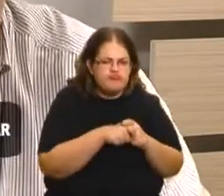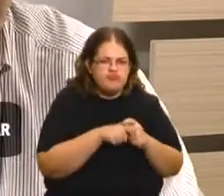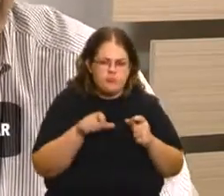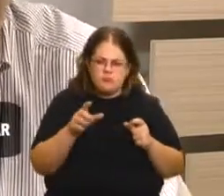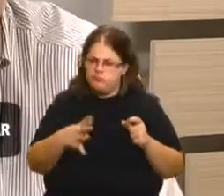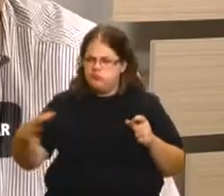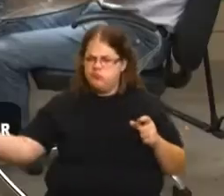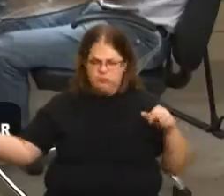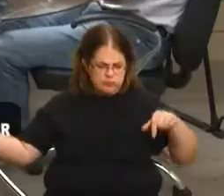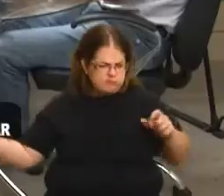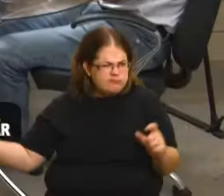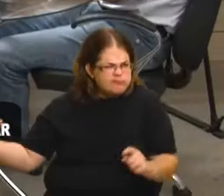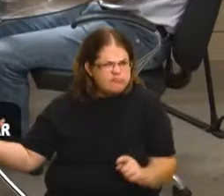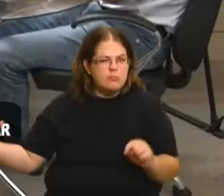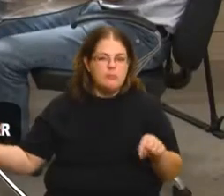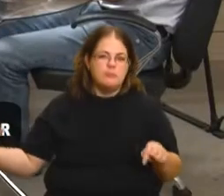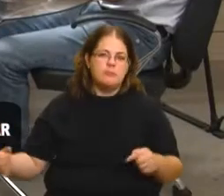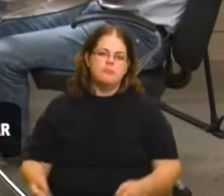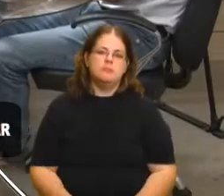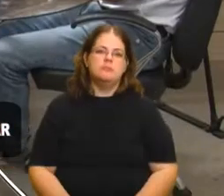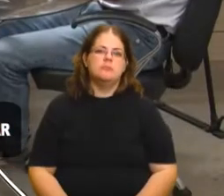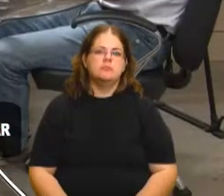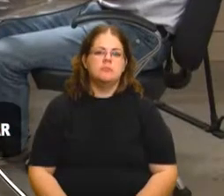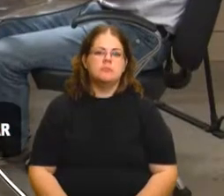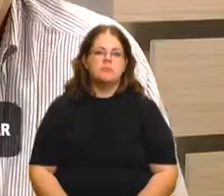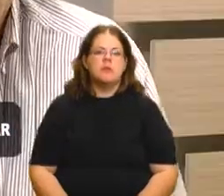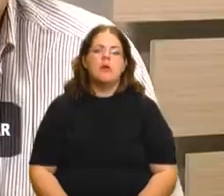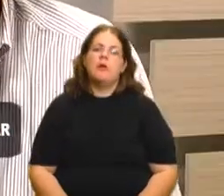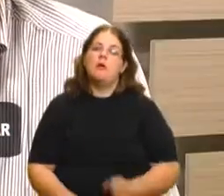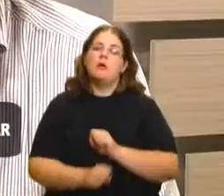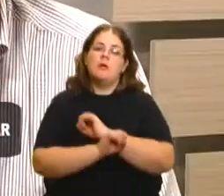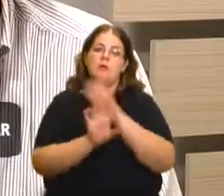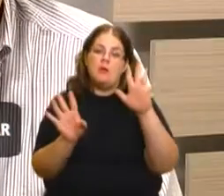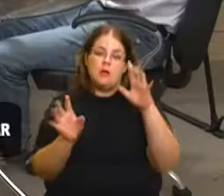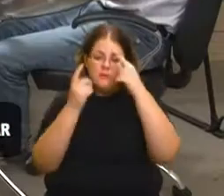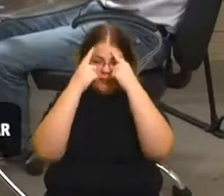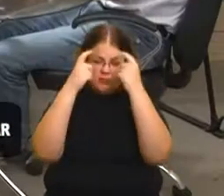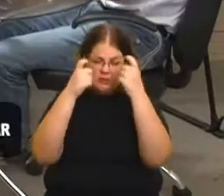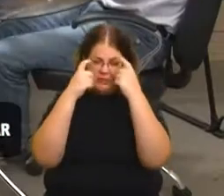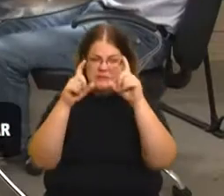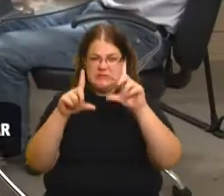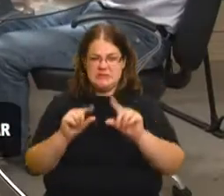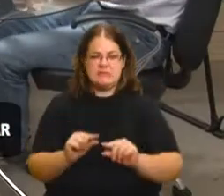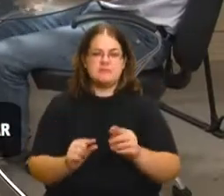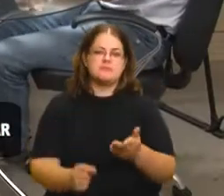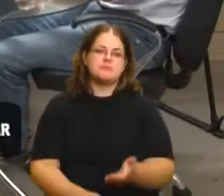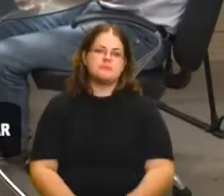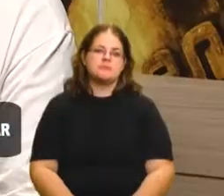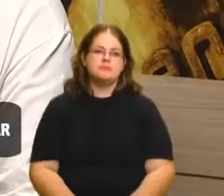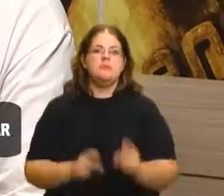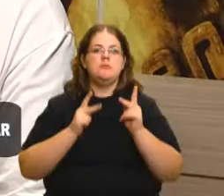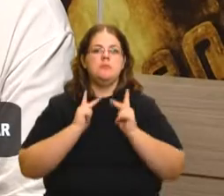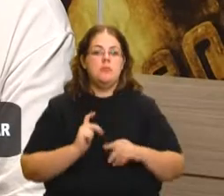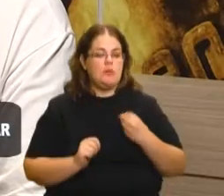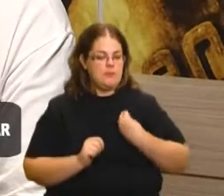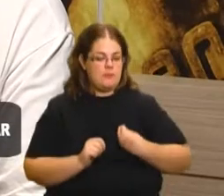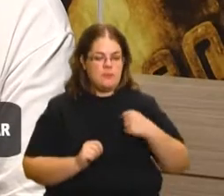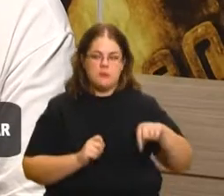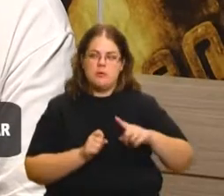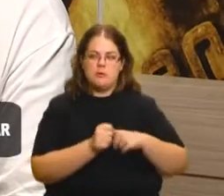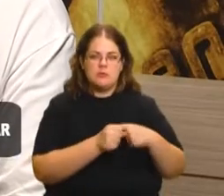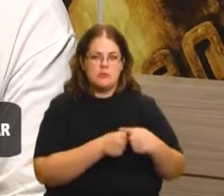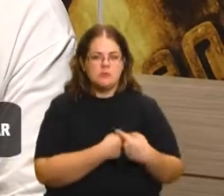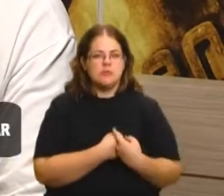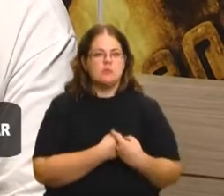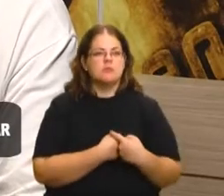favelas pobres eram minúsculas. Sim. Então é óbvio que a violência era menor. Sim, e das pessoas que moravam na cidade, uma